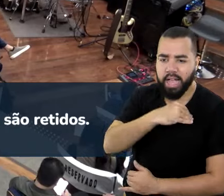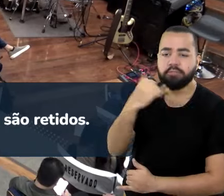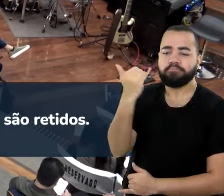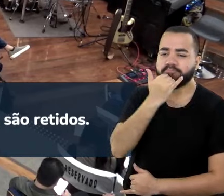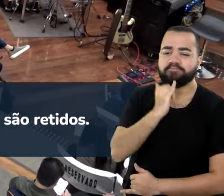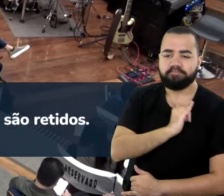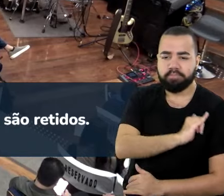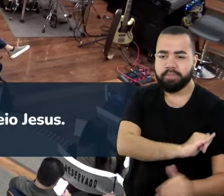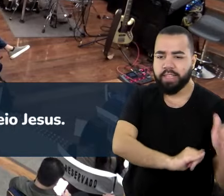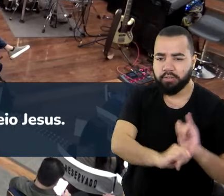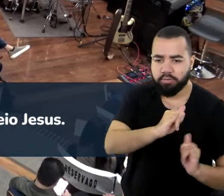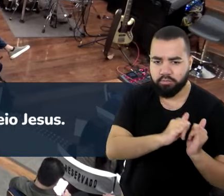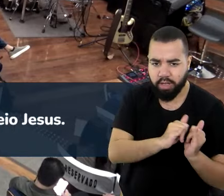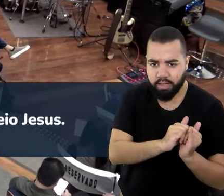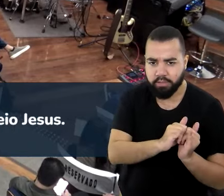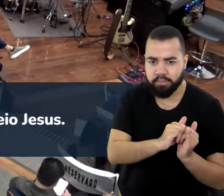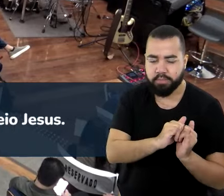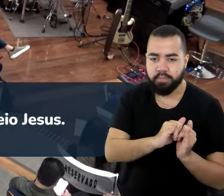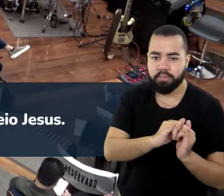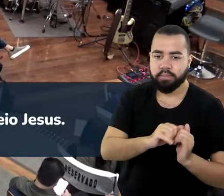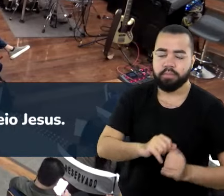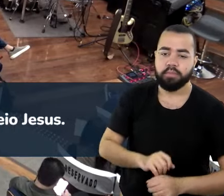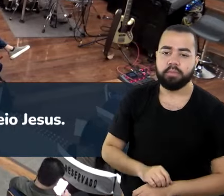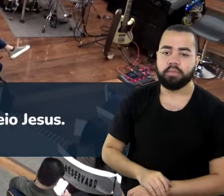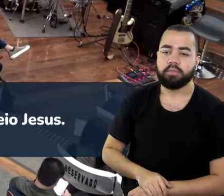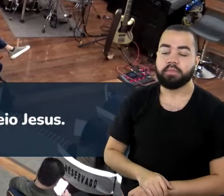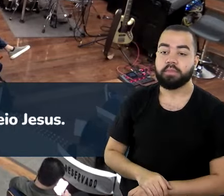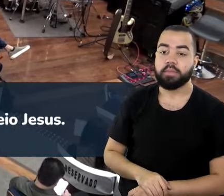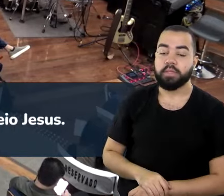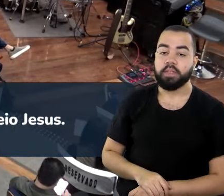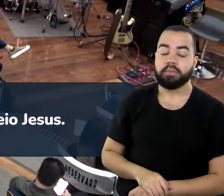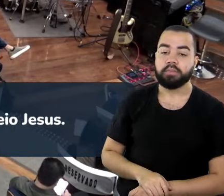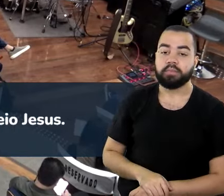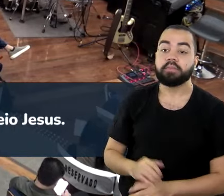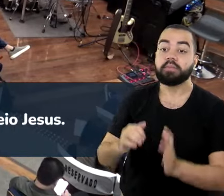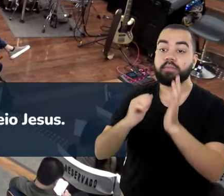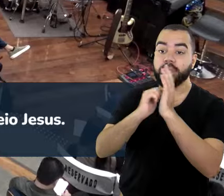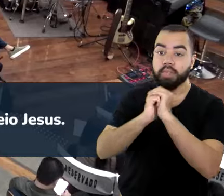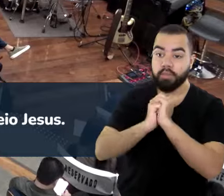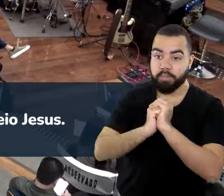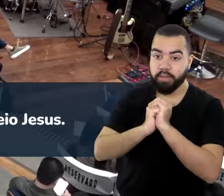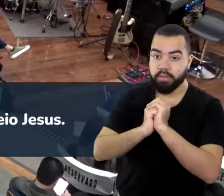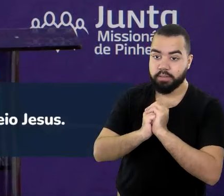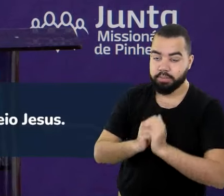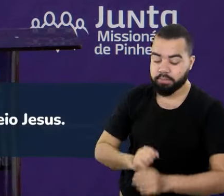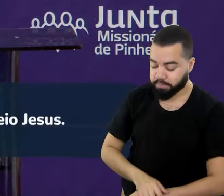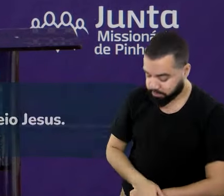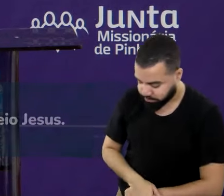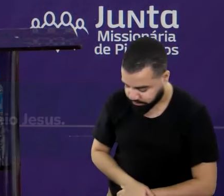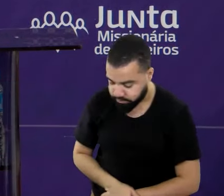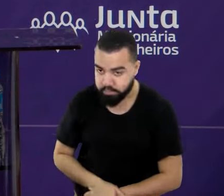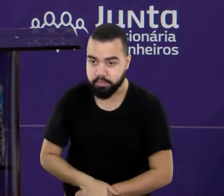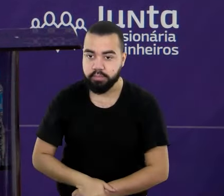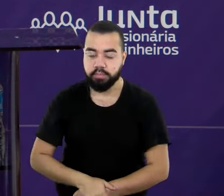perdoados, e se os revertes, são retidos. Amém.